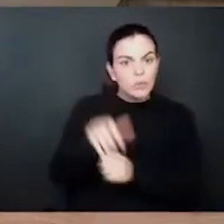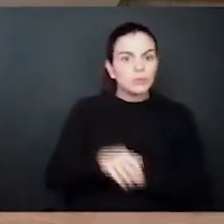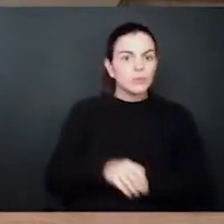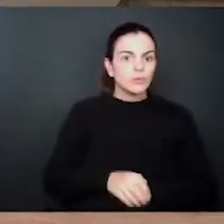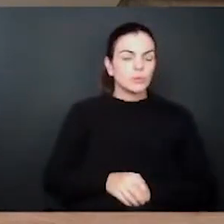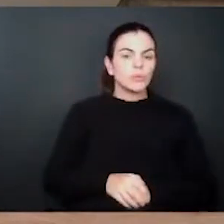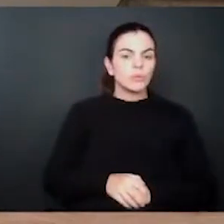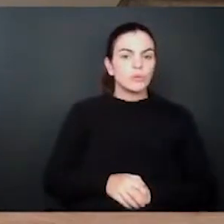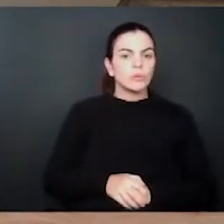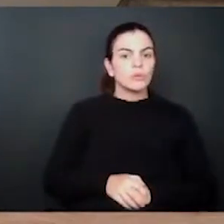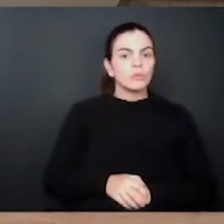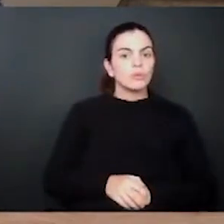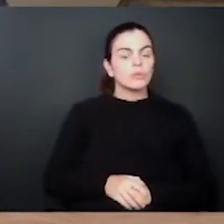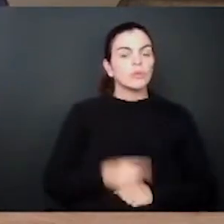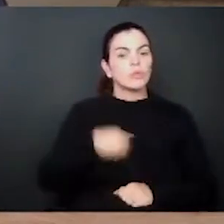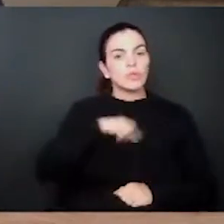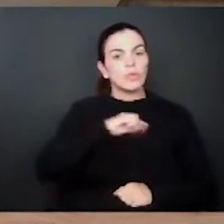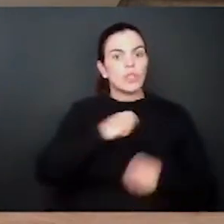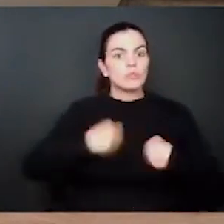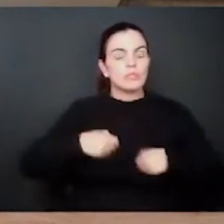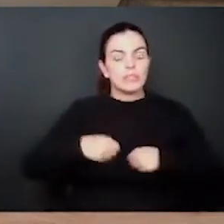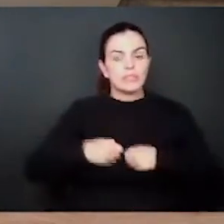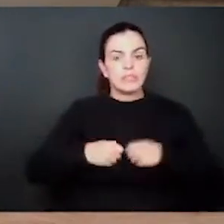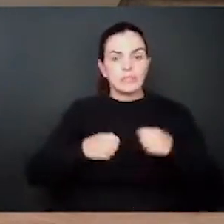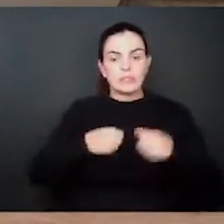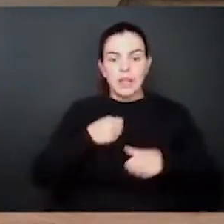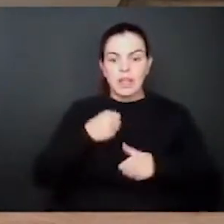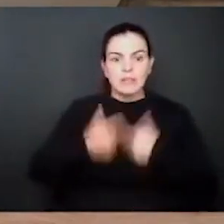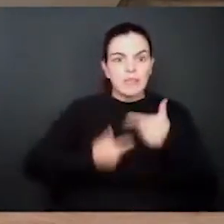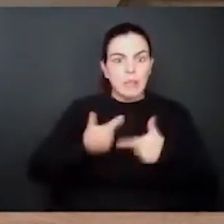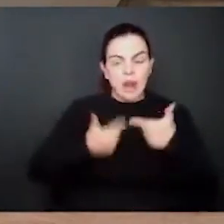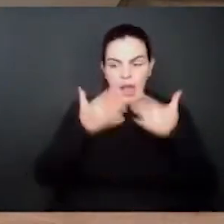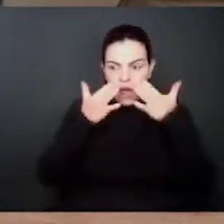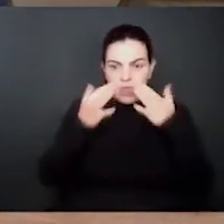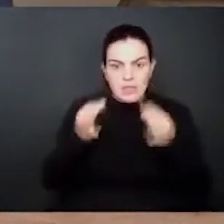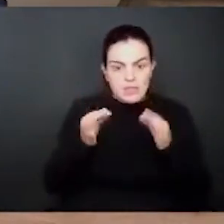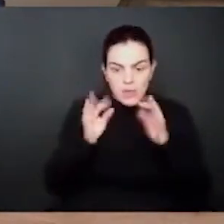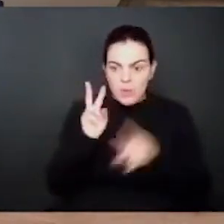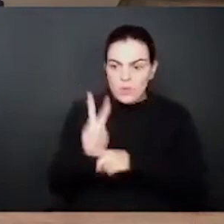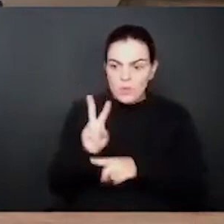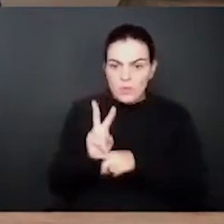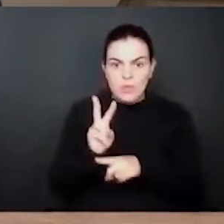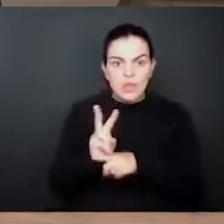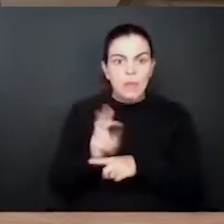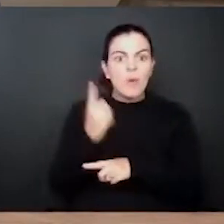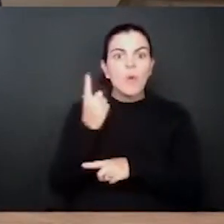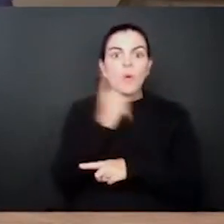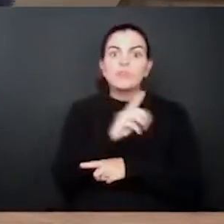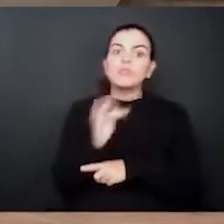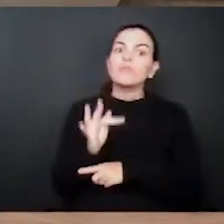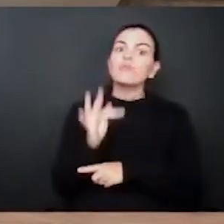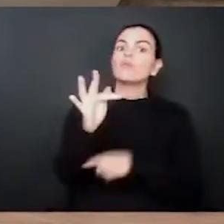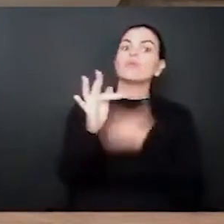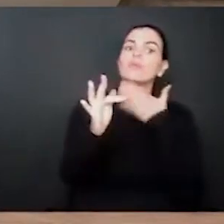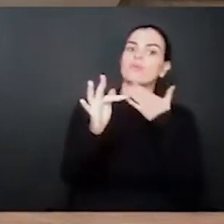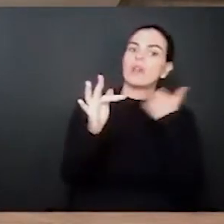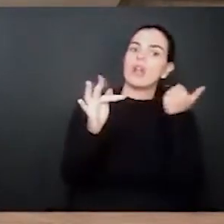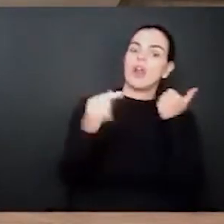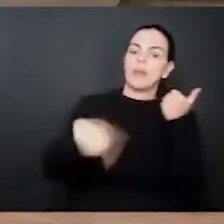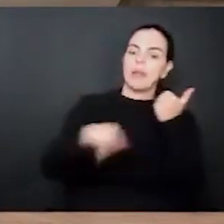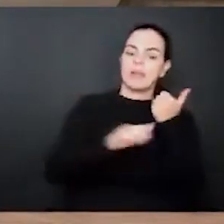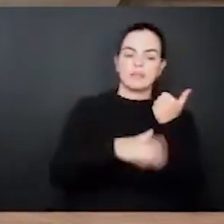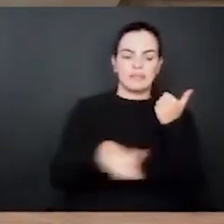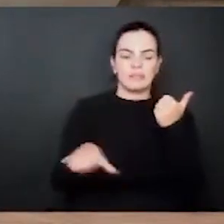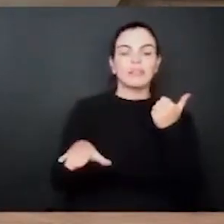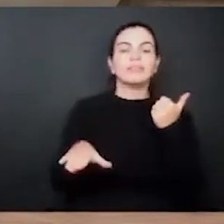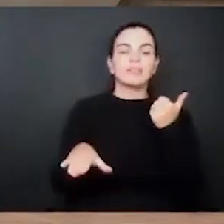que trabalhar para que a gente possa, vereador Zezinho Sabará, ter um futuro melhor para as nossas crianças. Por isso, vereador Dalton